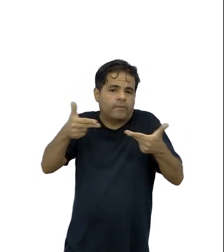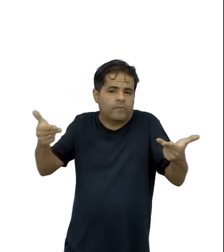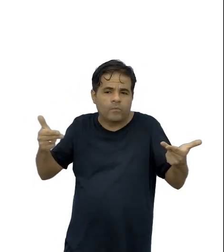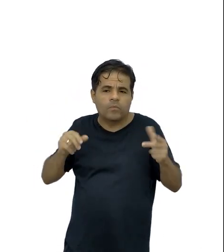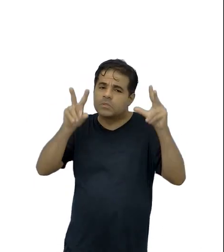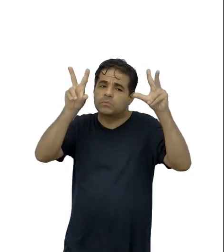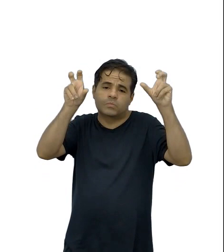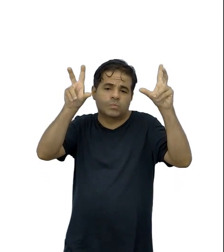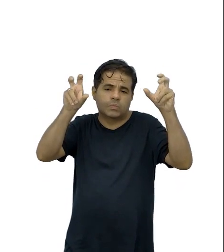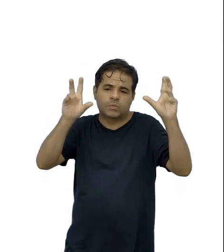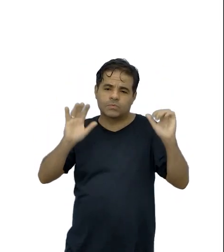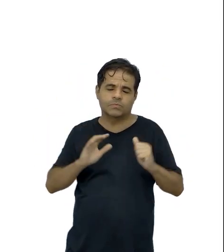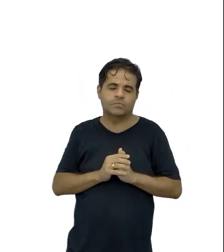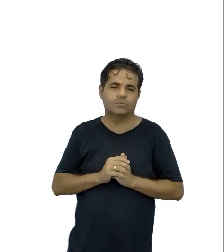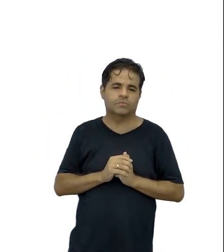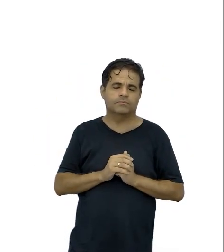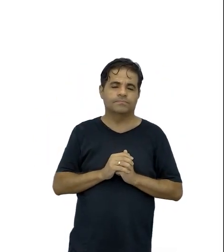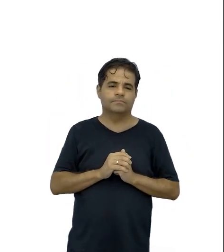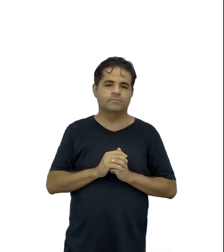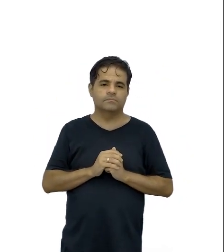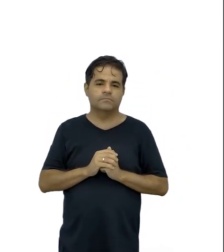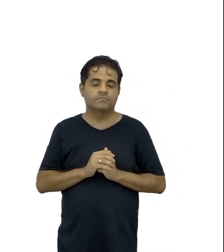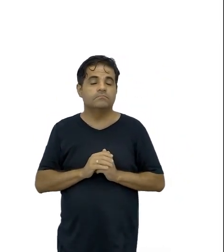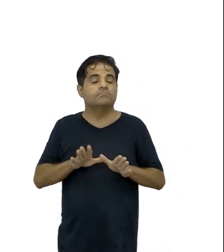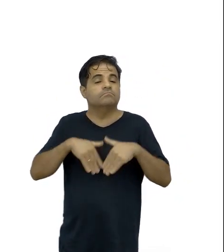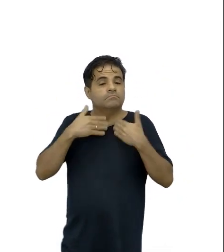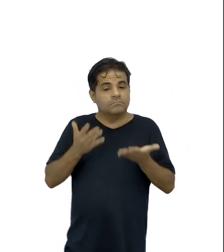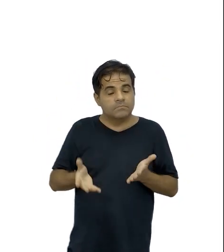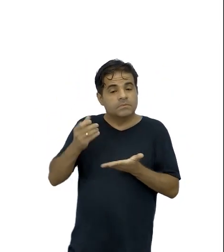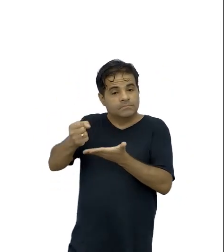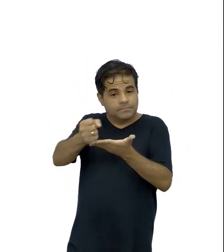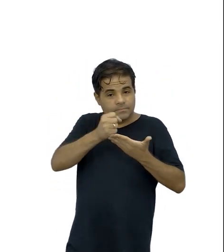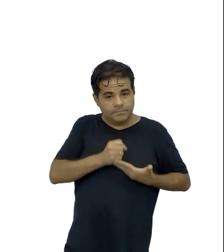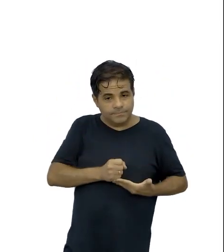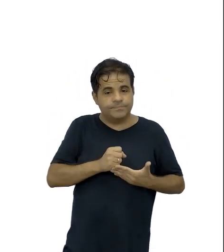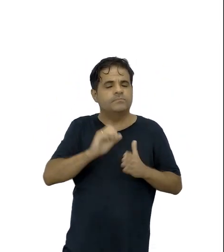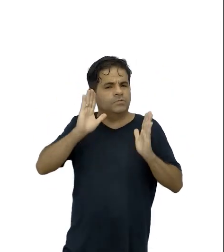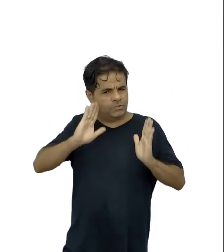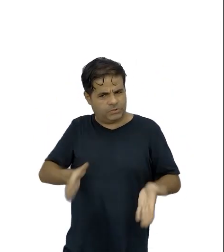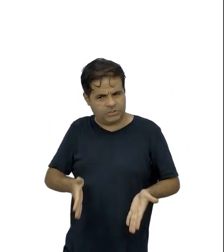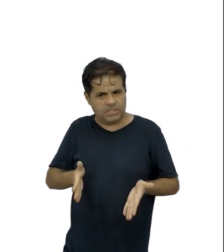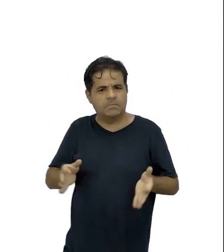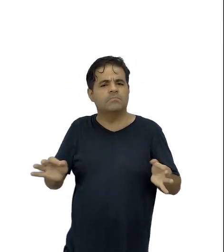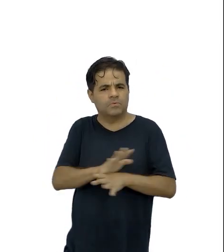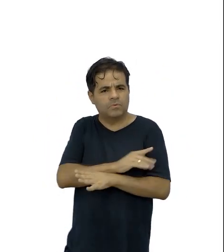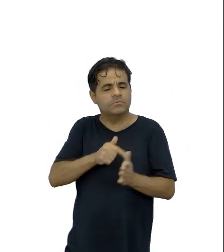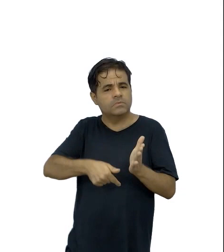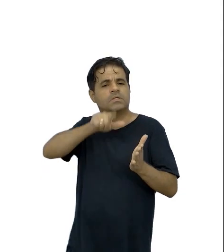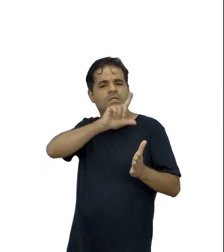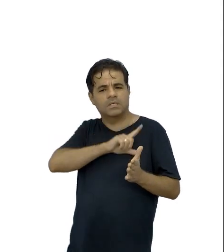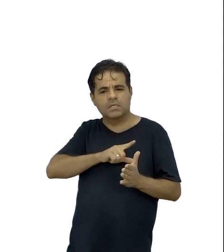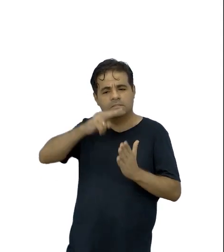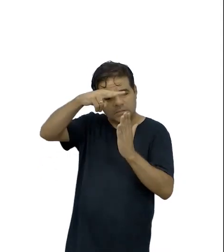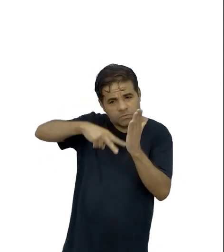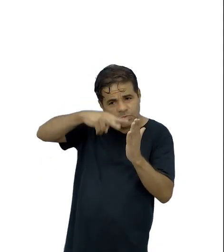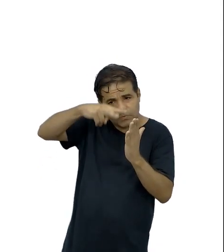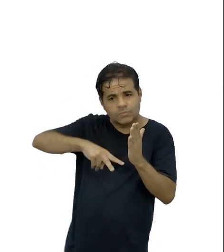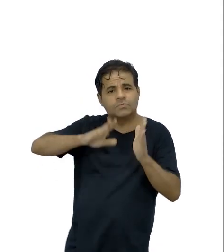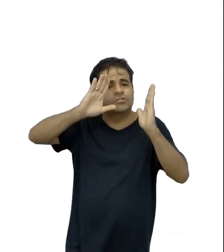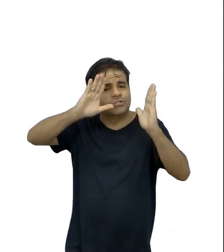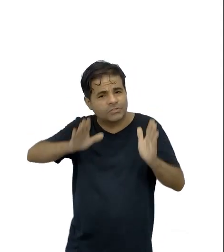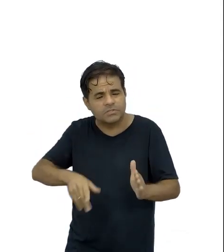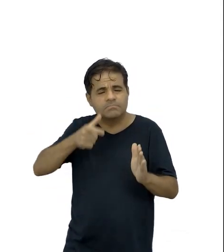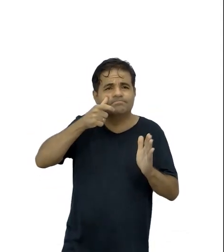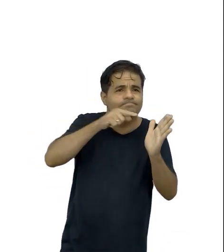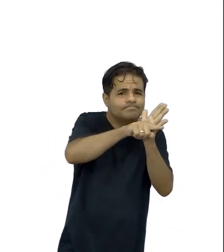do assunto. E aí ela vai trazer isso já antes de fazer essa leitura, ela já vai fazer